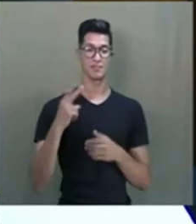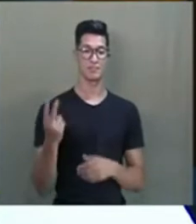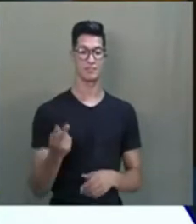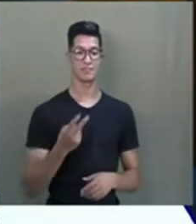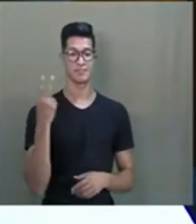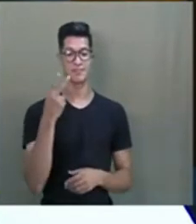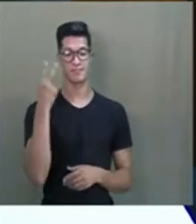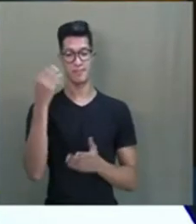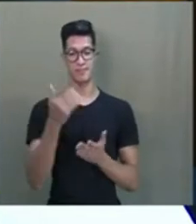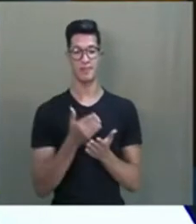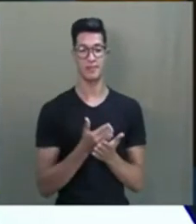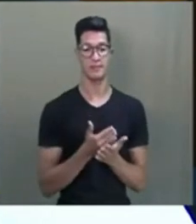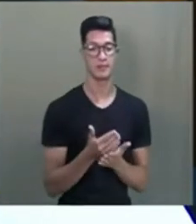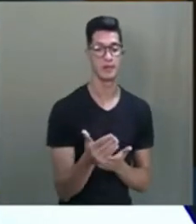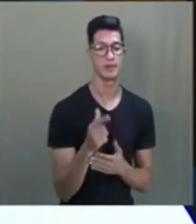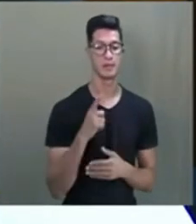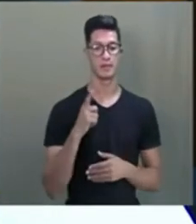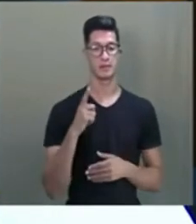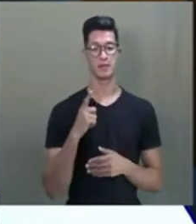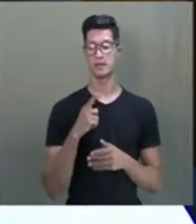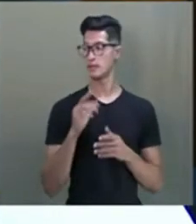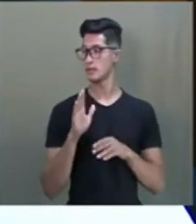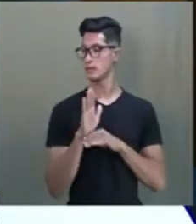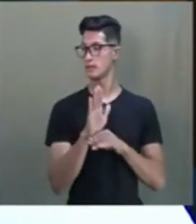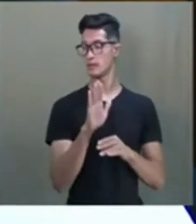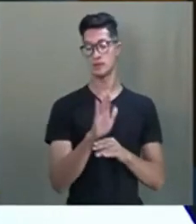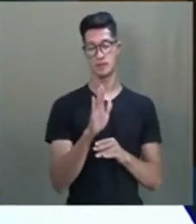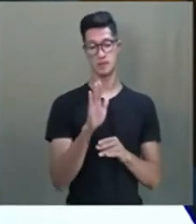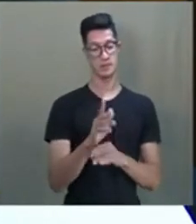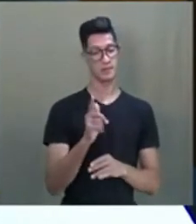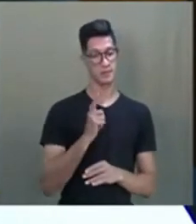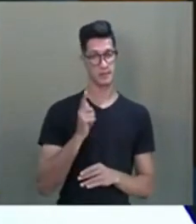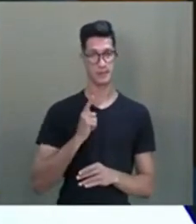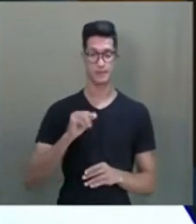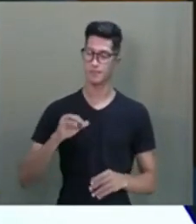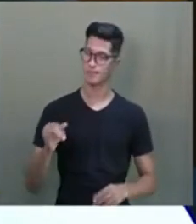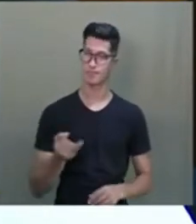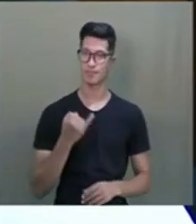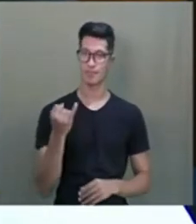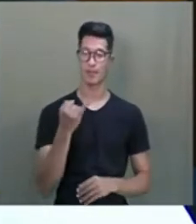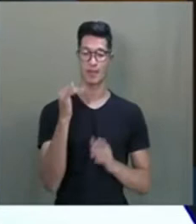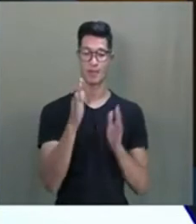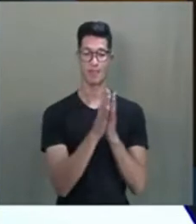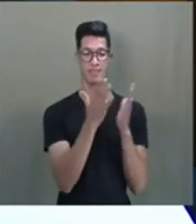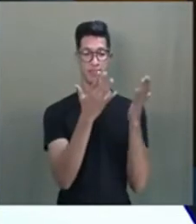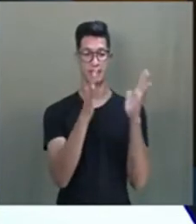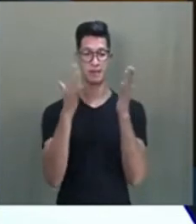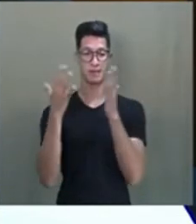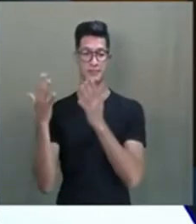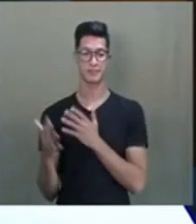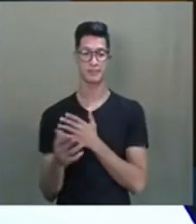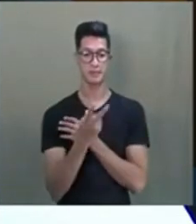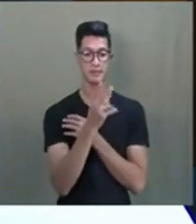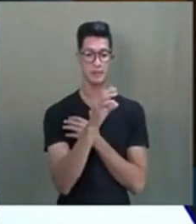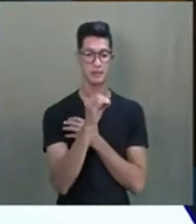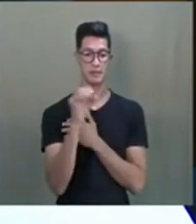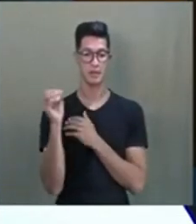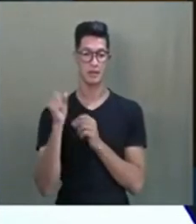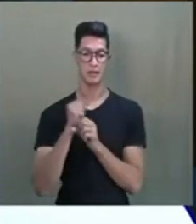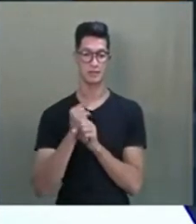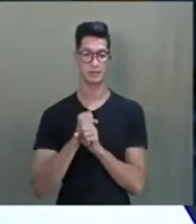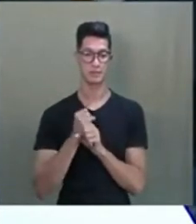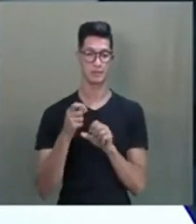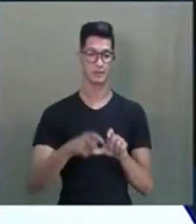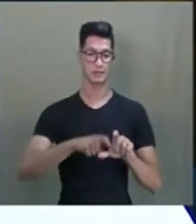valorosas iniciativas que muito contribuíram para a relevância da comemoração do bicentenário